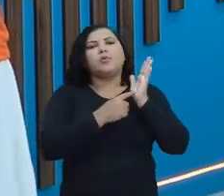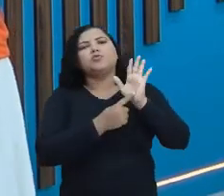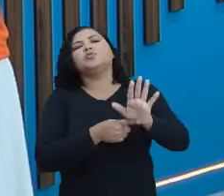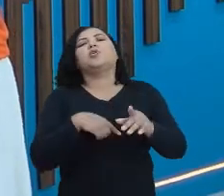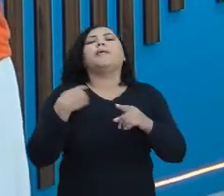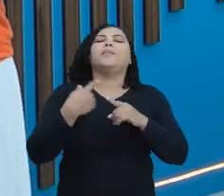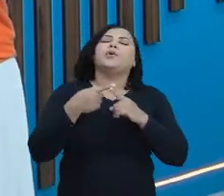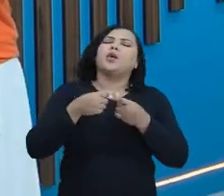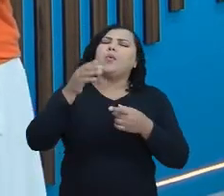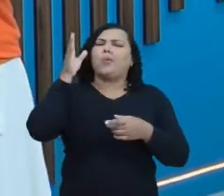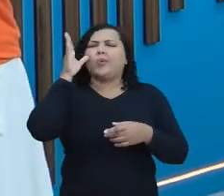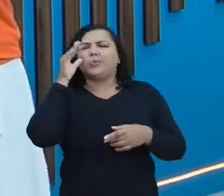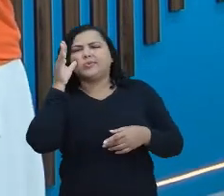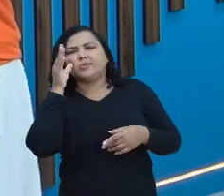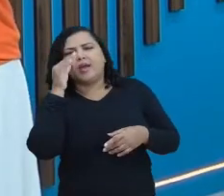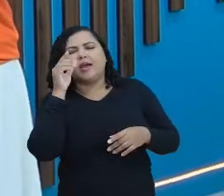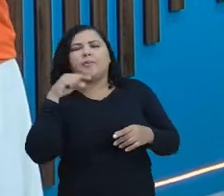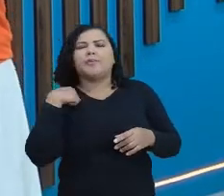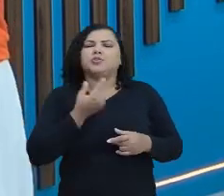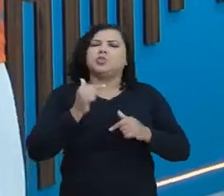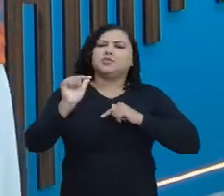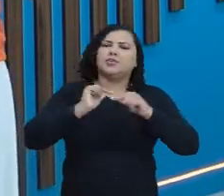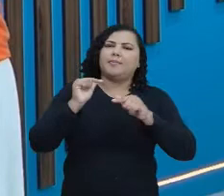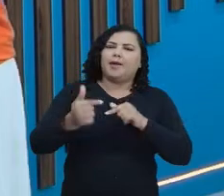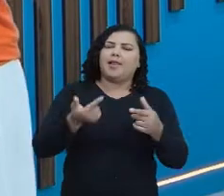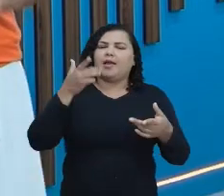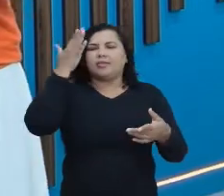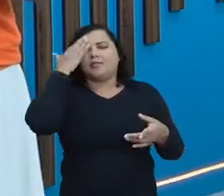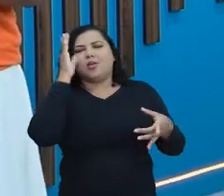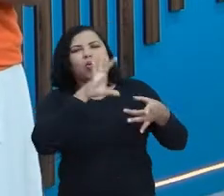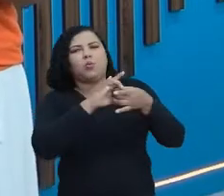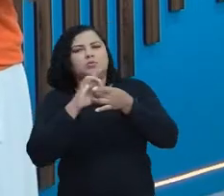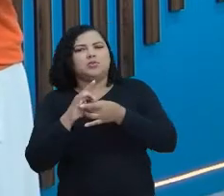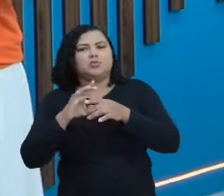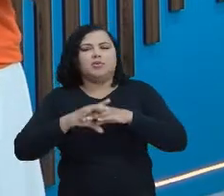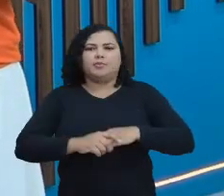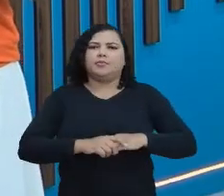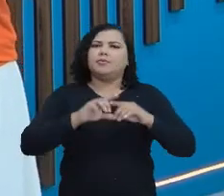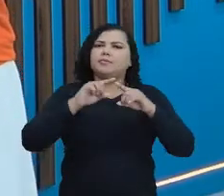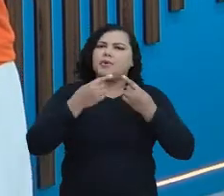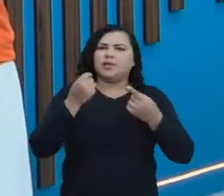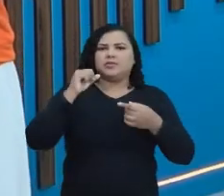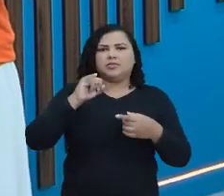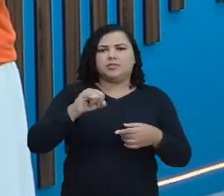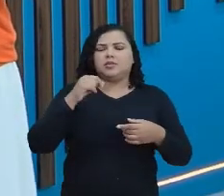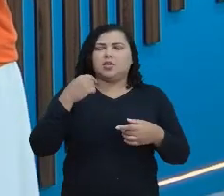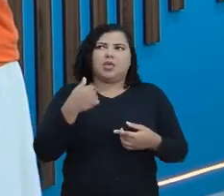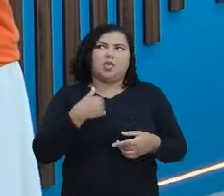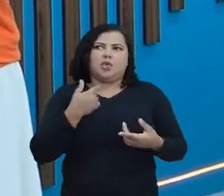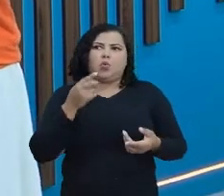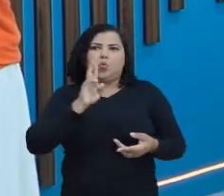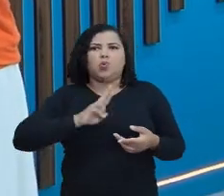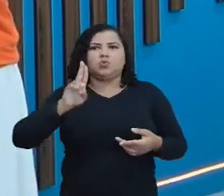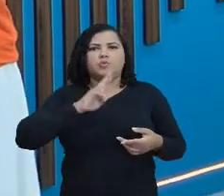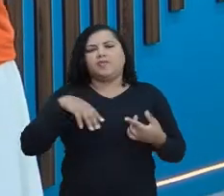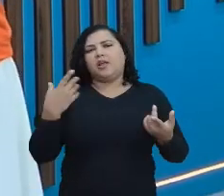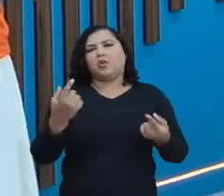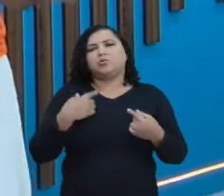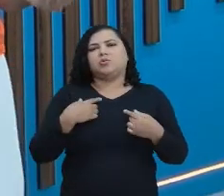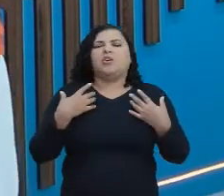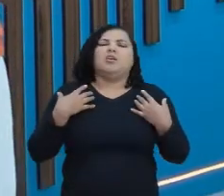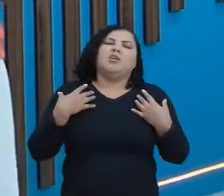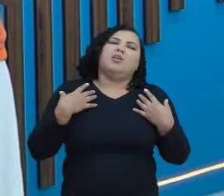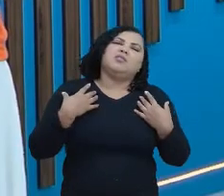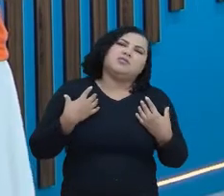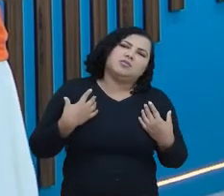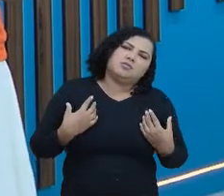como uma curiosidade, pra gente trabalhar um pouco de contexto e tal. Mas se eu uso para dizer que eu, sei lá, estou